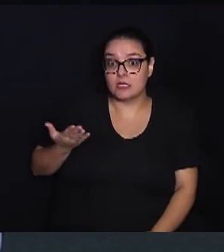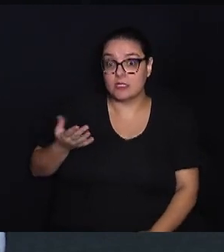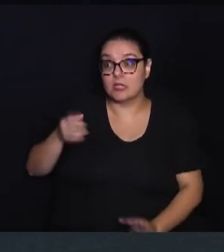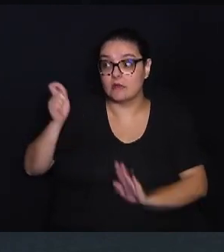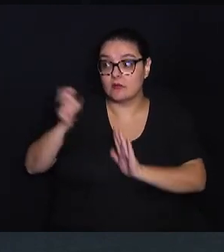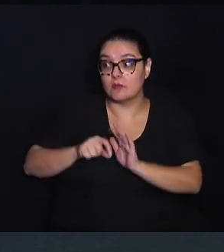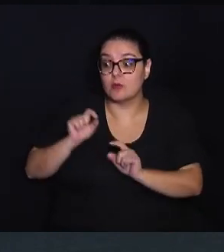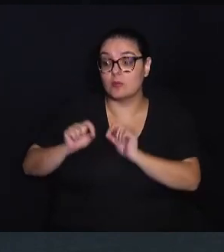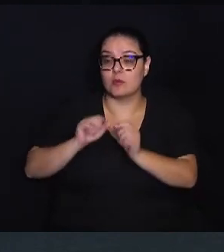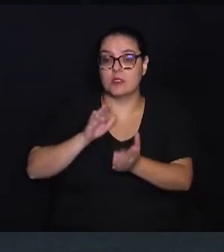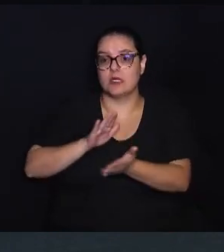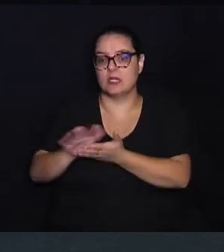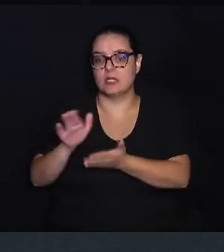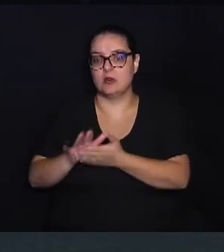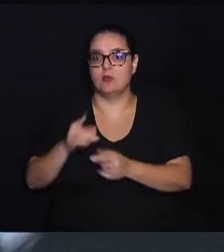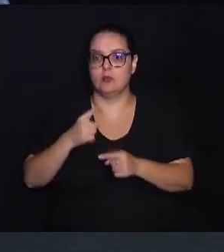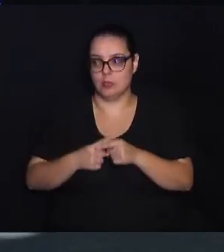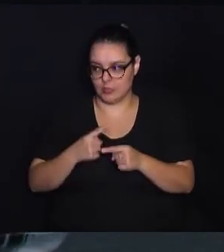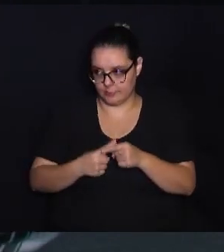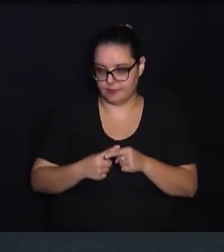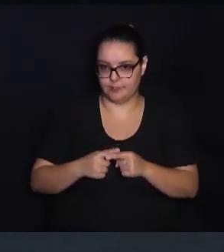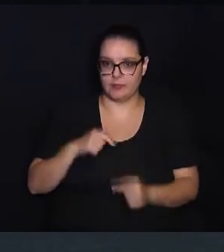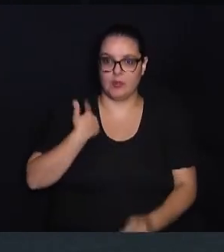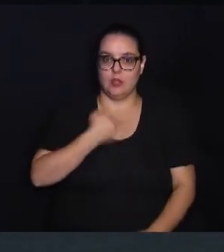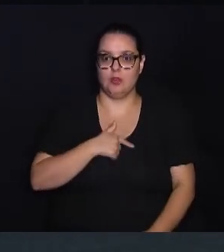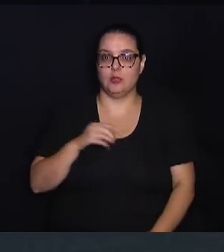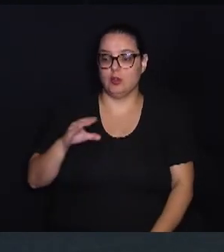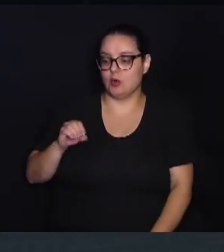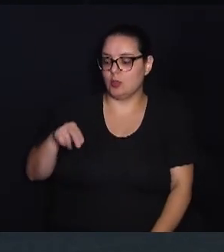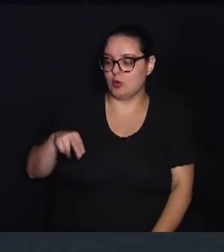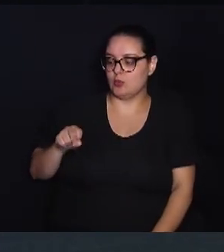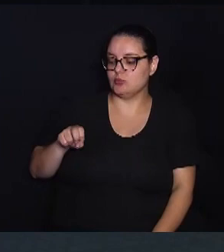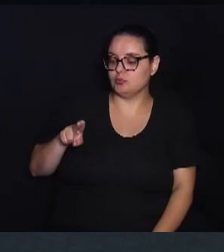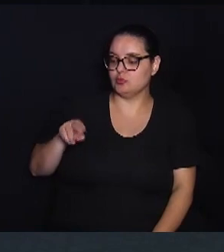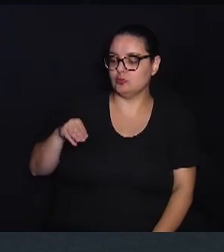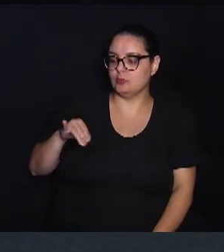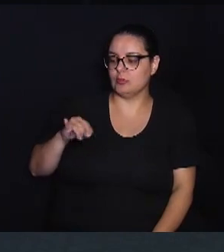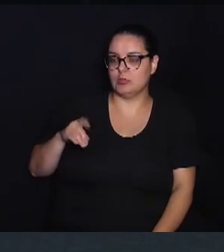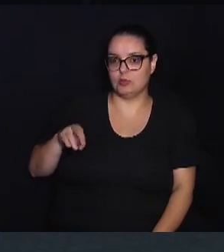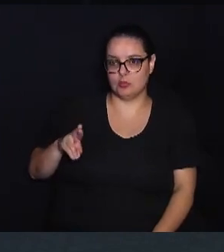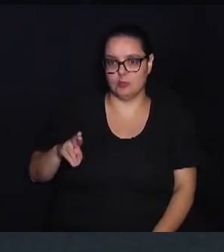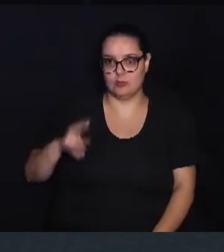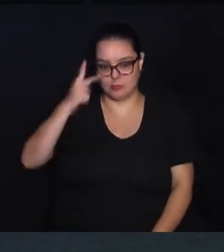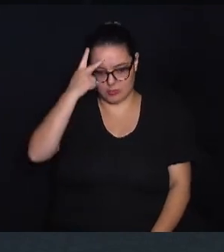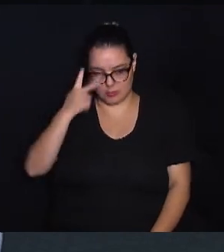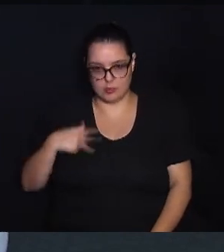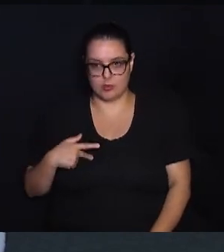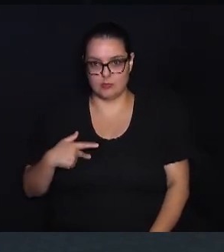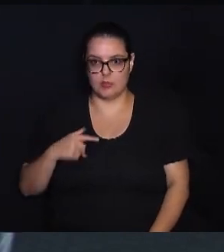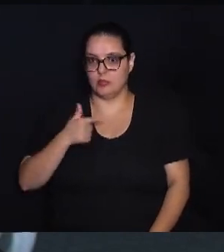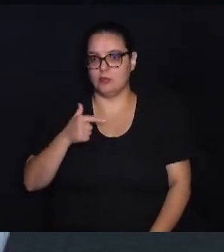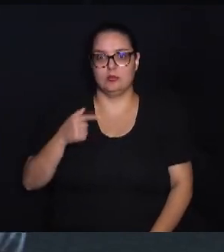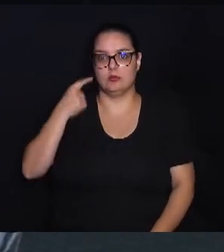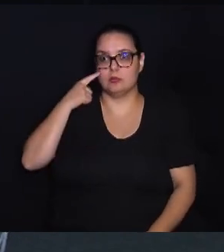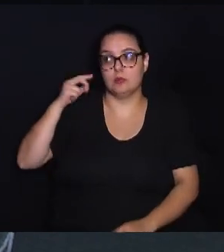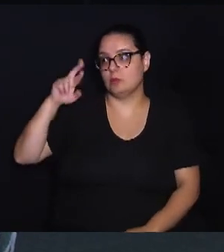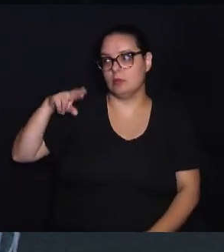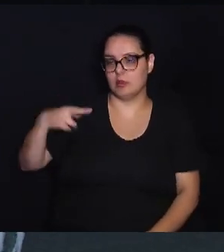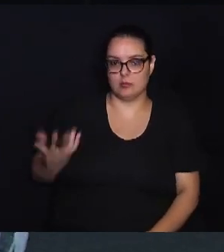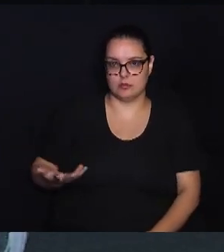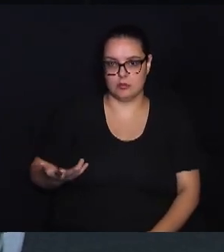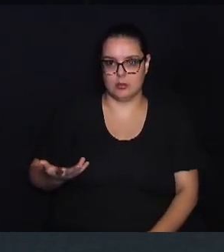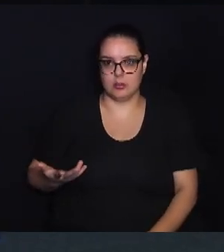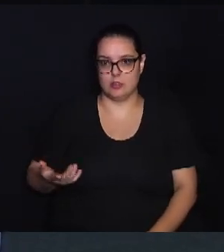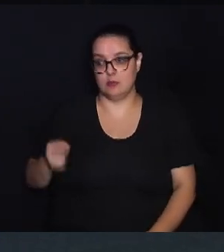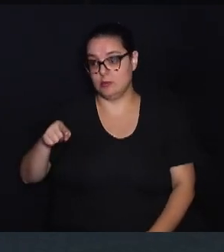entender efetivamente o que a gente gasta. Por quê? Nós somos consumidores. O consumidor, por si só, ele não age